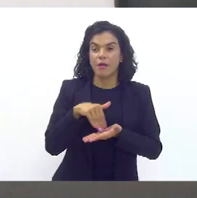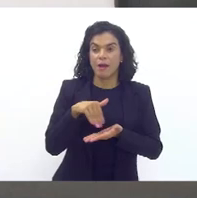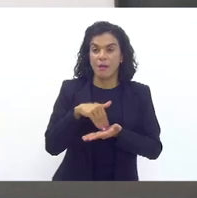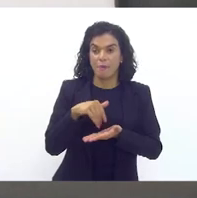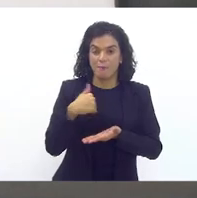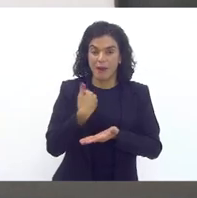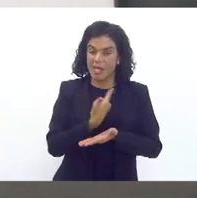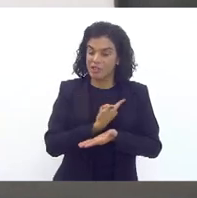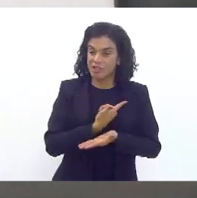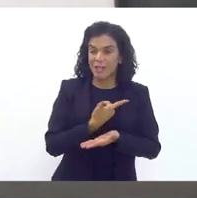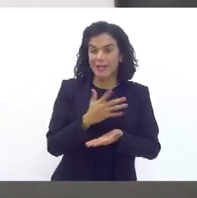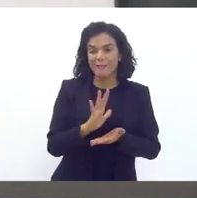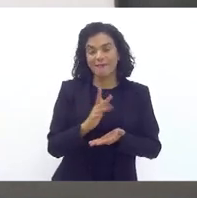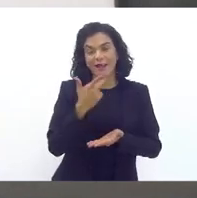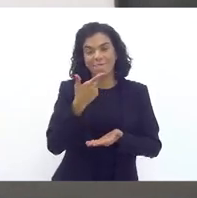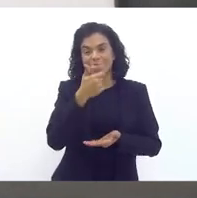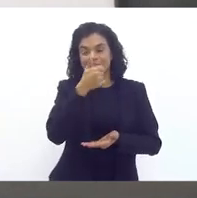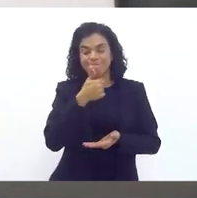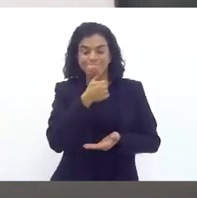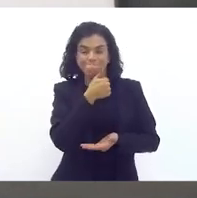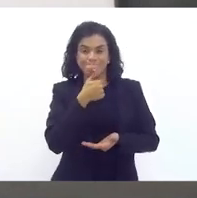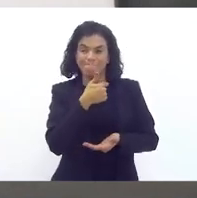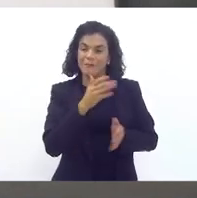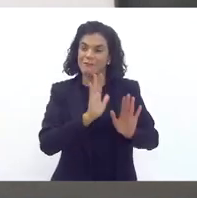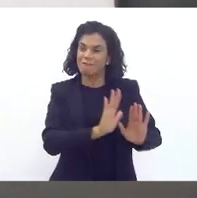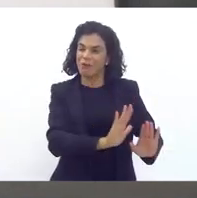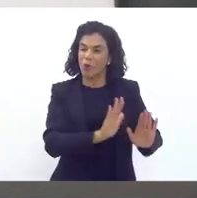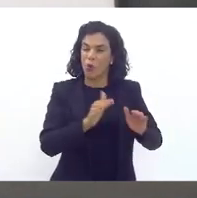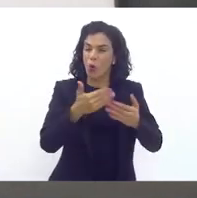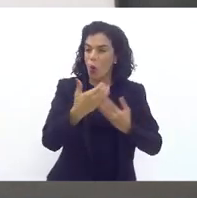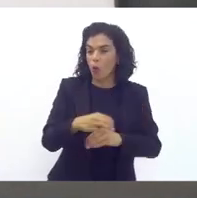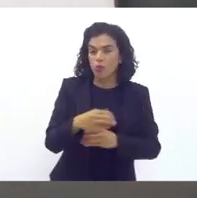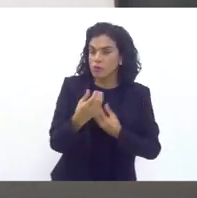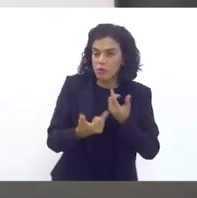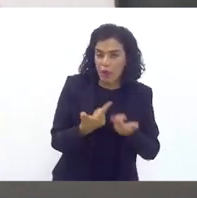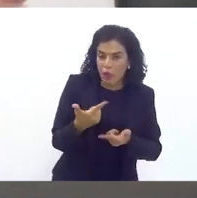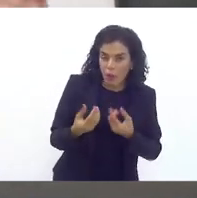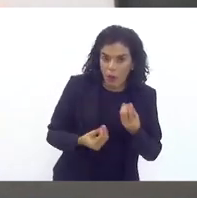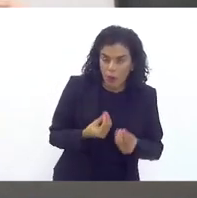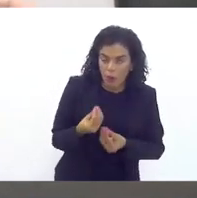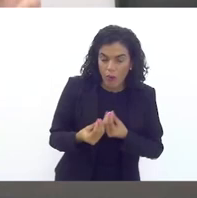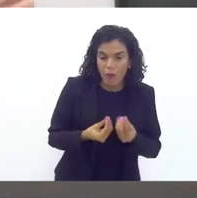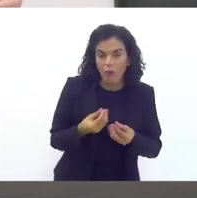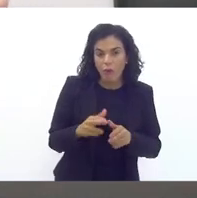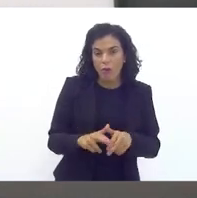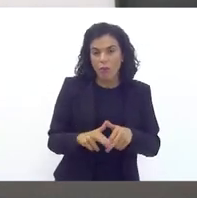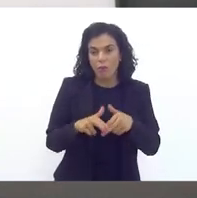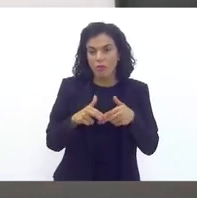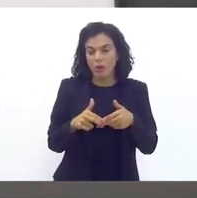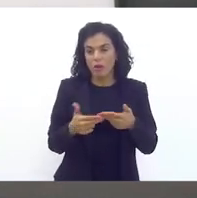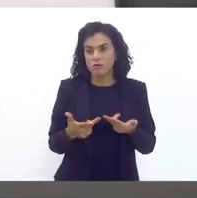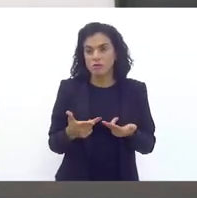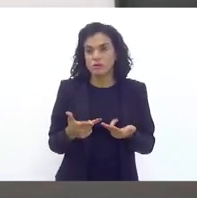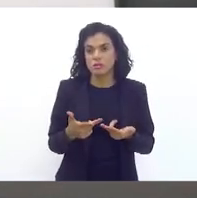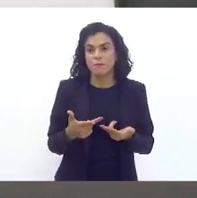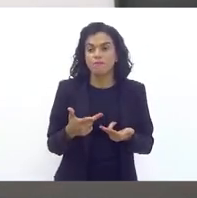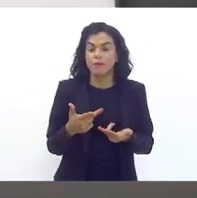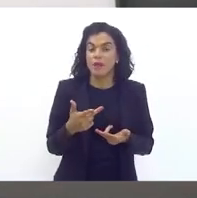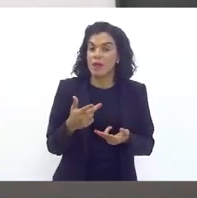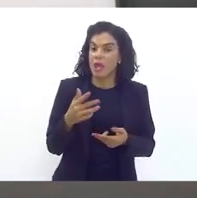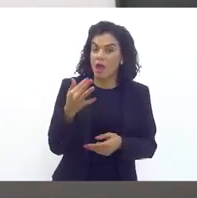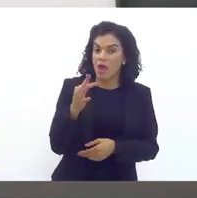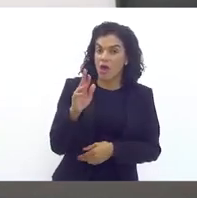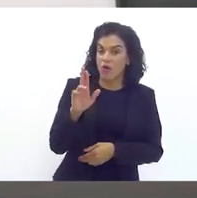mão desse concurso, não tem como fazer isso, por conta que a Fundação